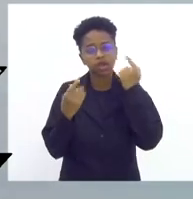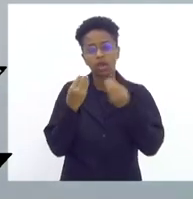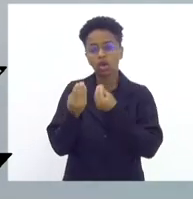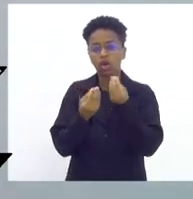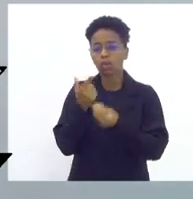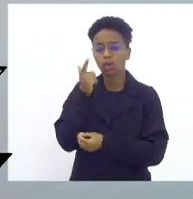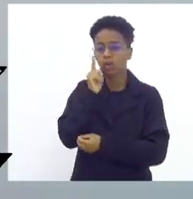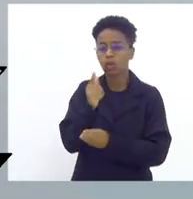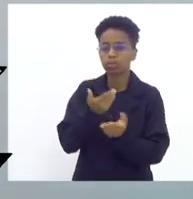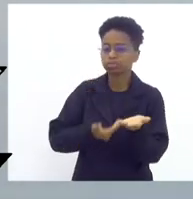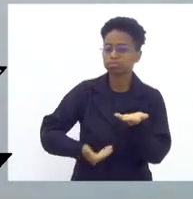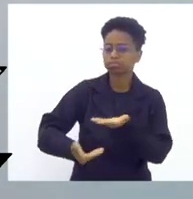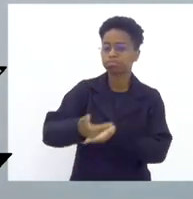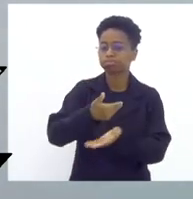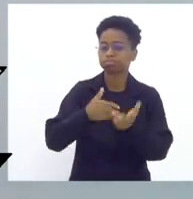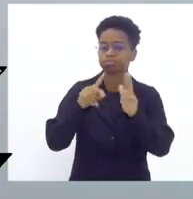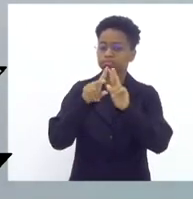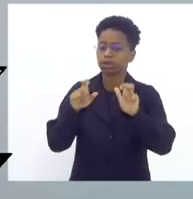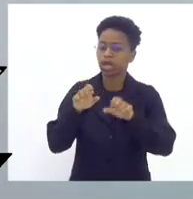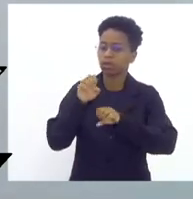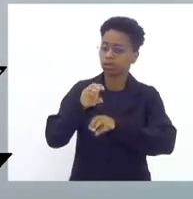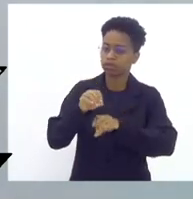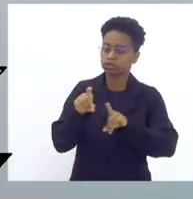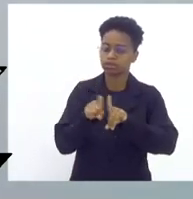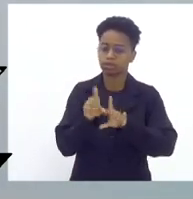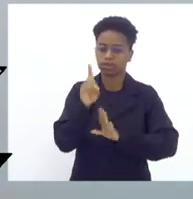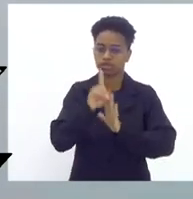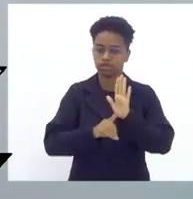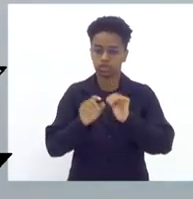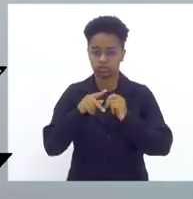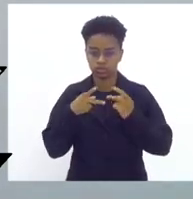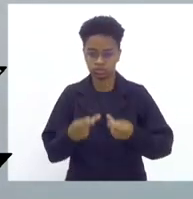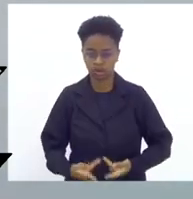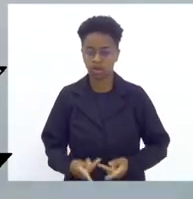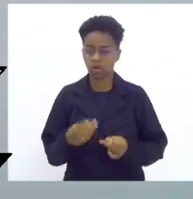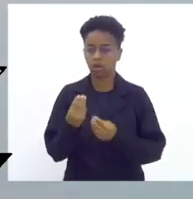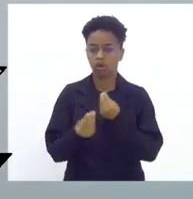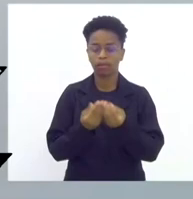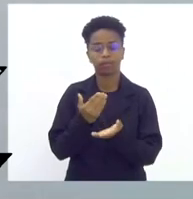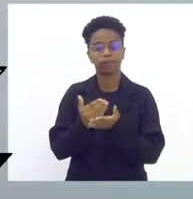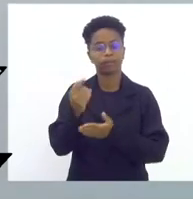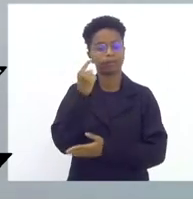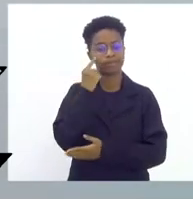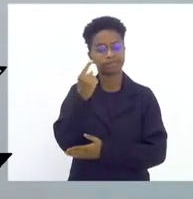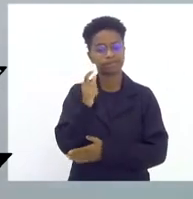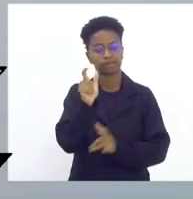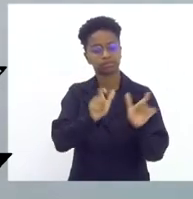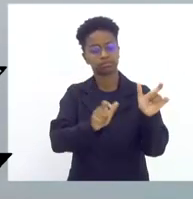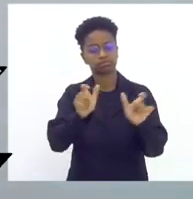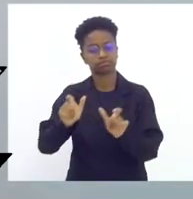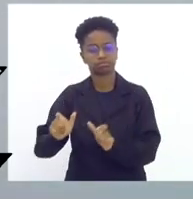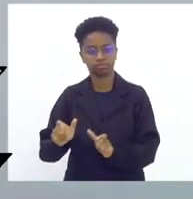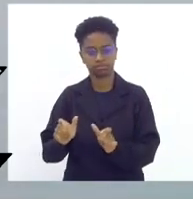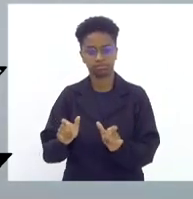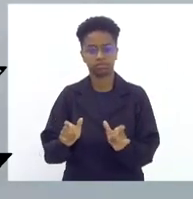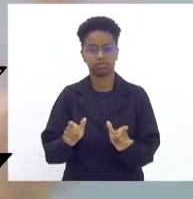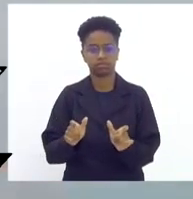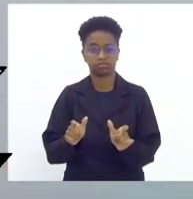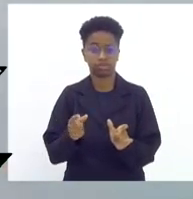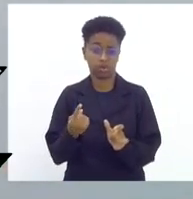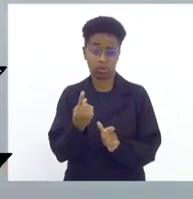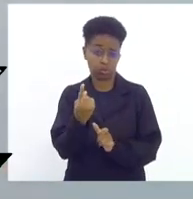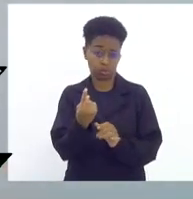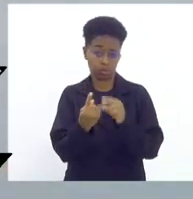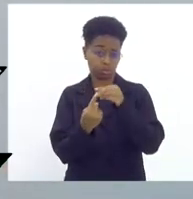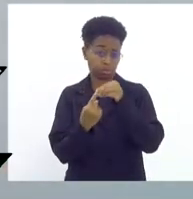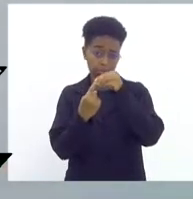dialogar em termos de educação e direitos humanos e para que comecemos a pensar o ser humano como único